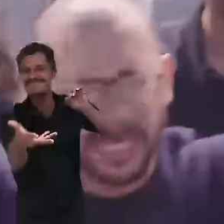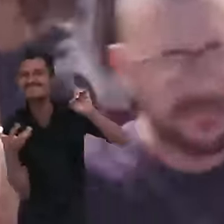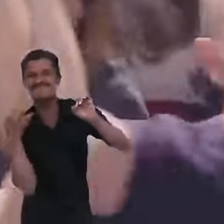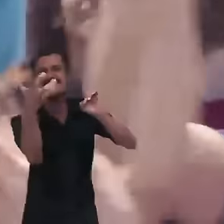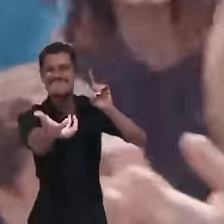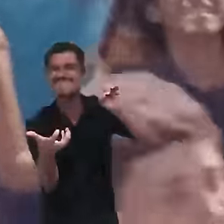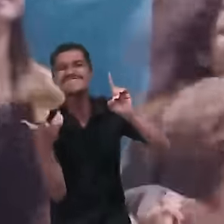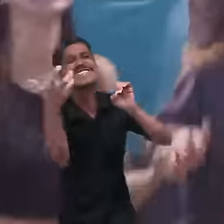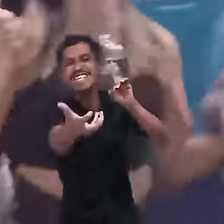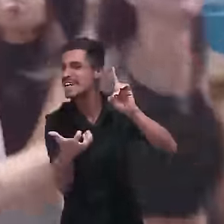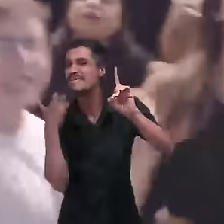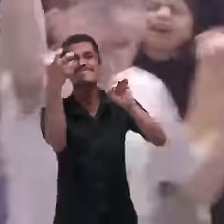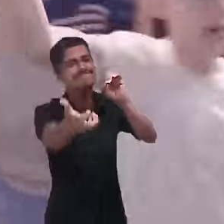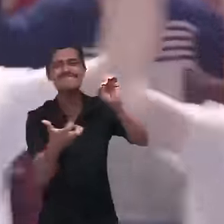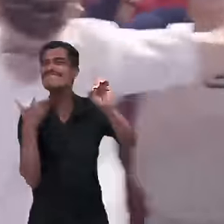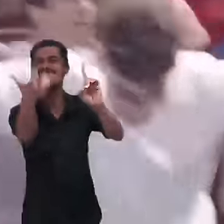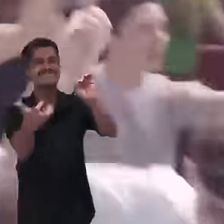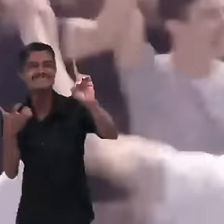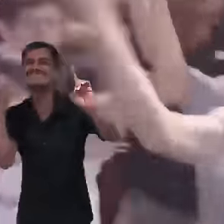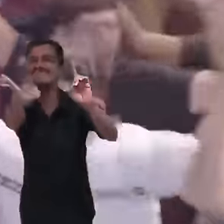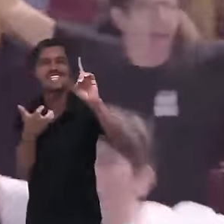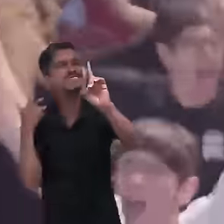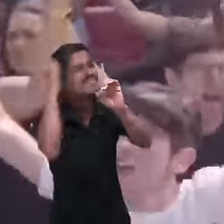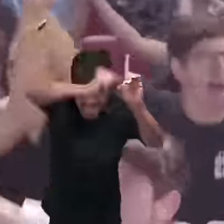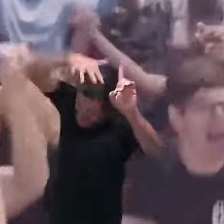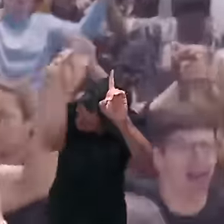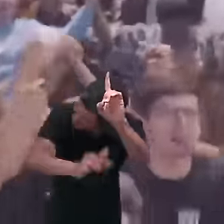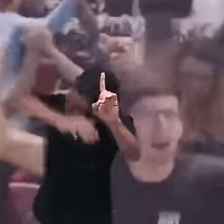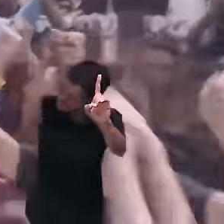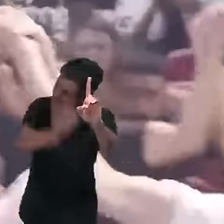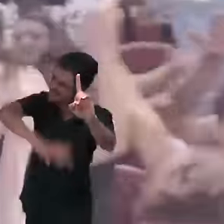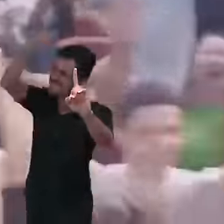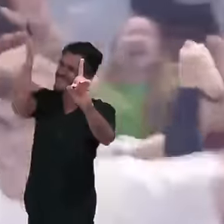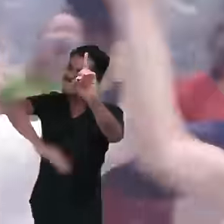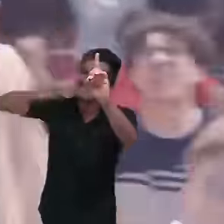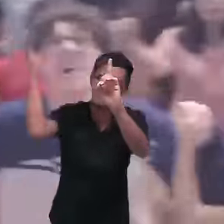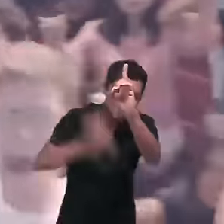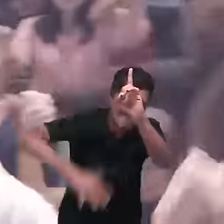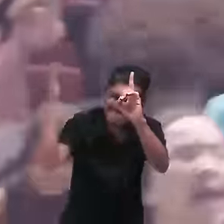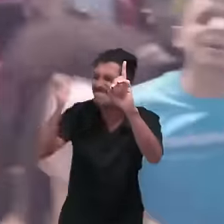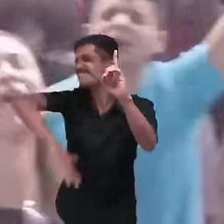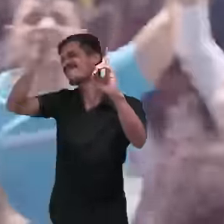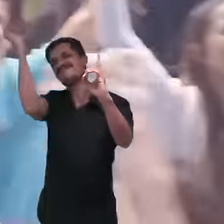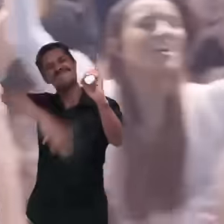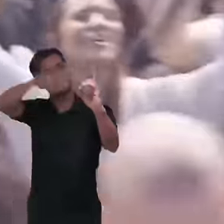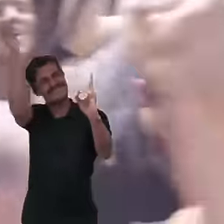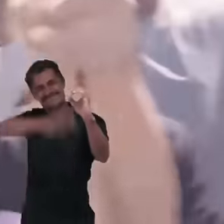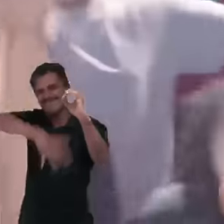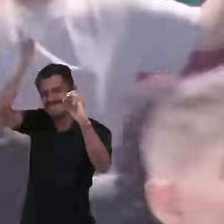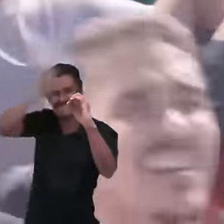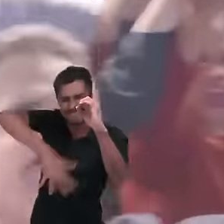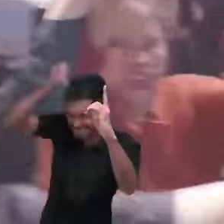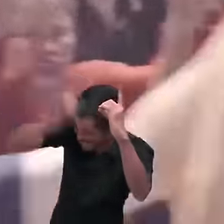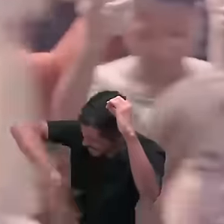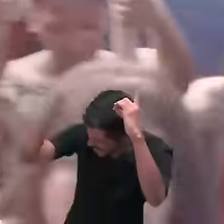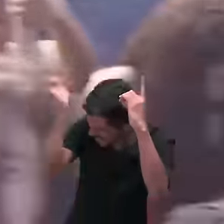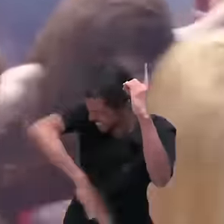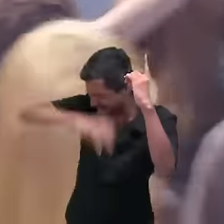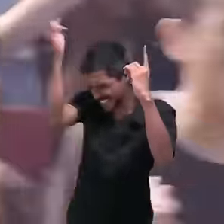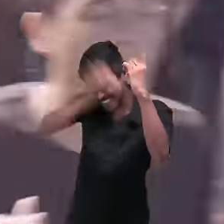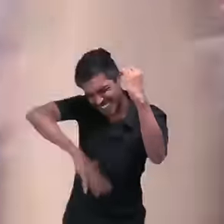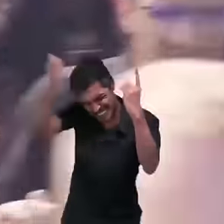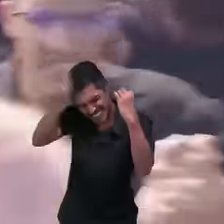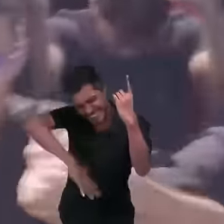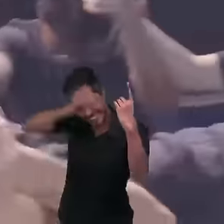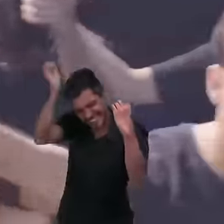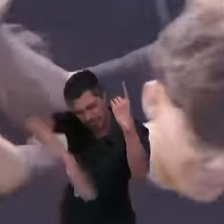Adora, adora, adora, adora, adora, adora, adora, adora, adora,